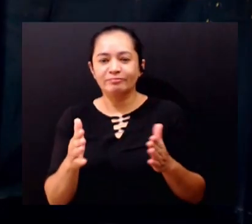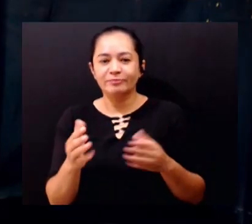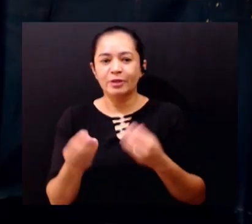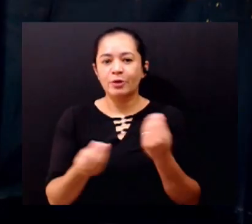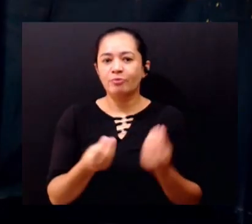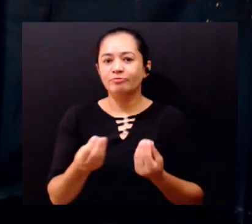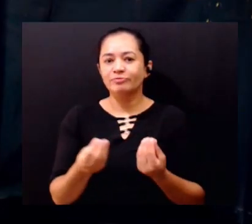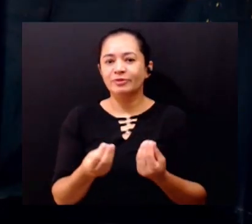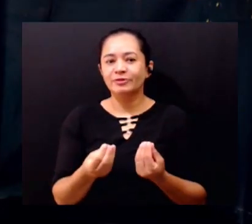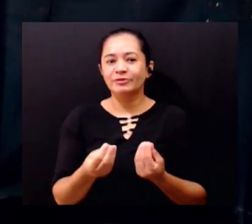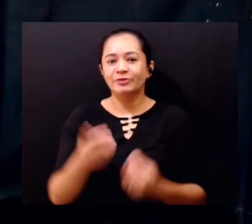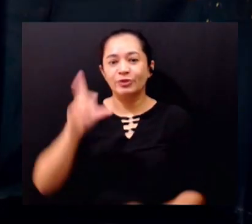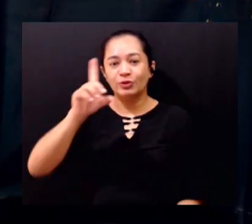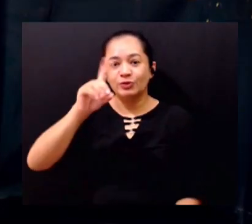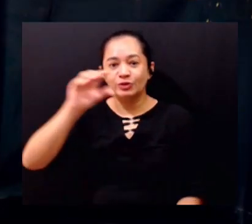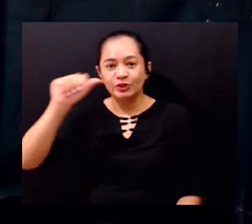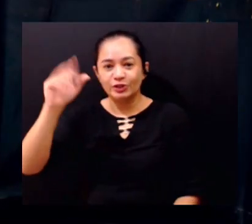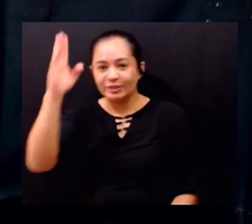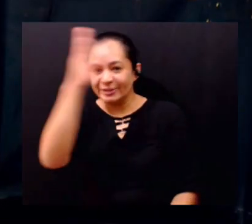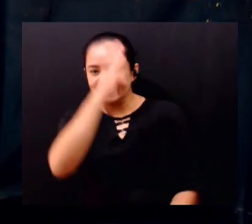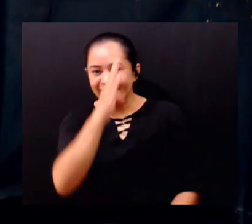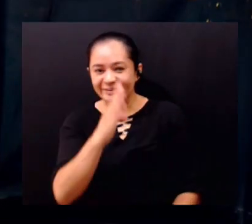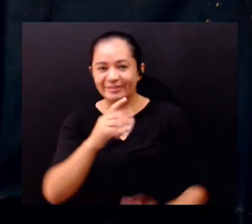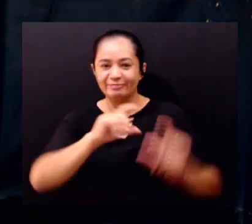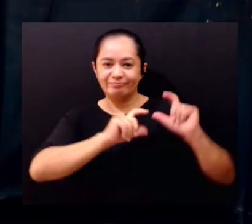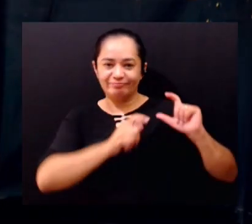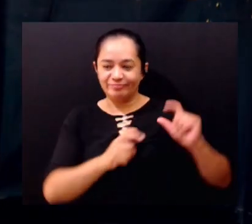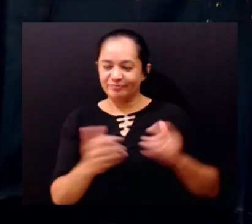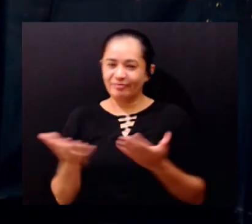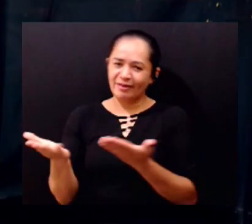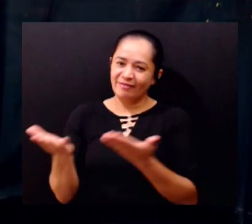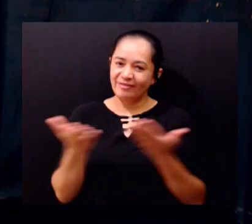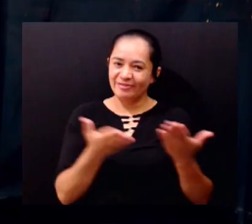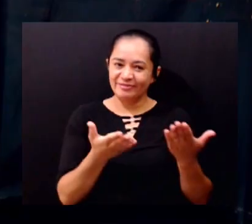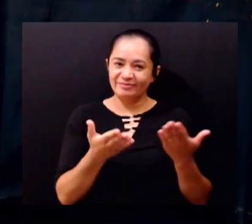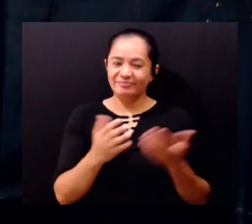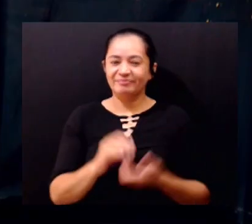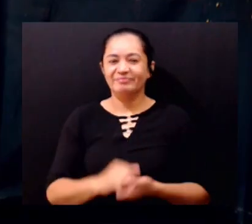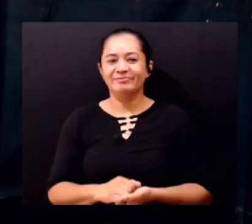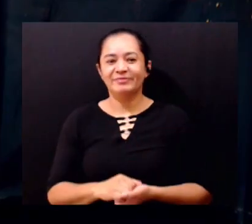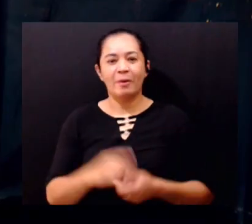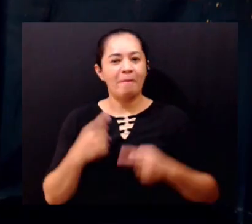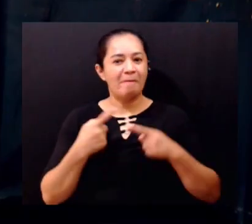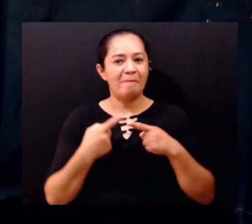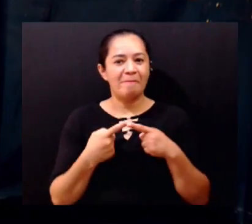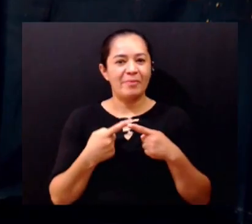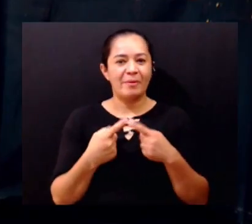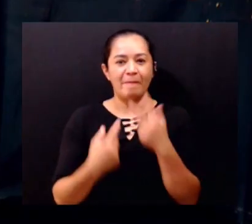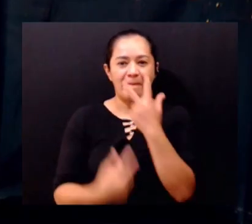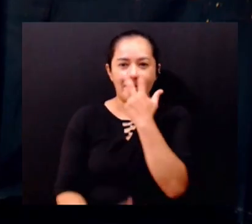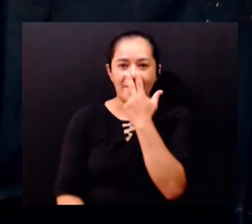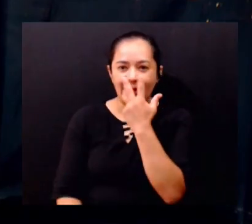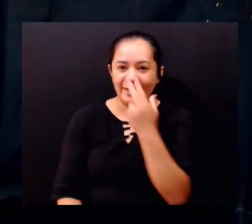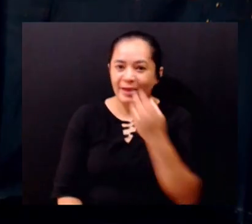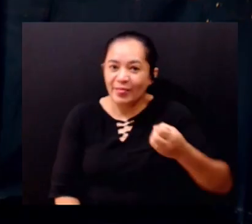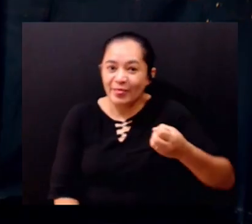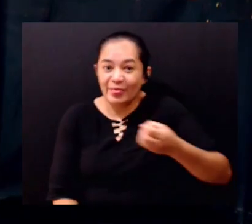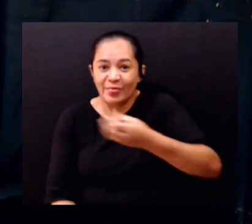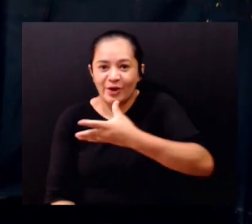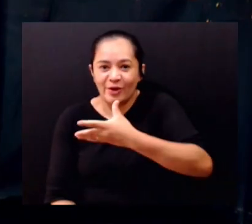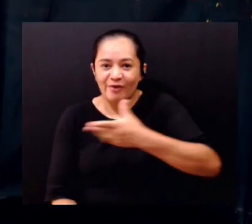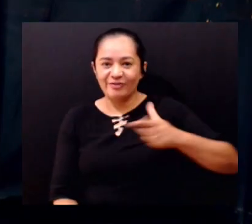dos Quadrinhos. Então, vamos chamar a Ana Paula Meneghetti, porque parece que tem novidades e tem ação bem